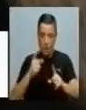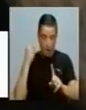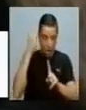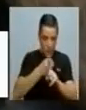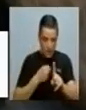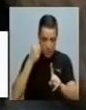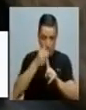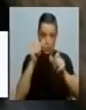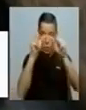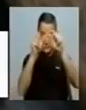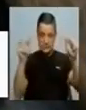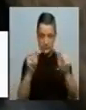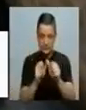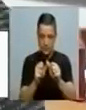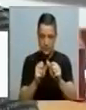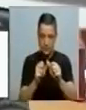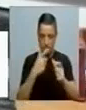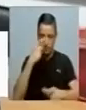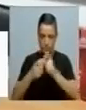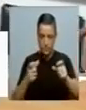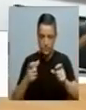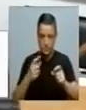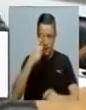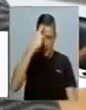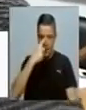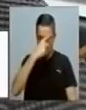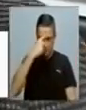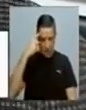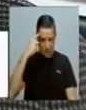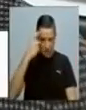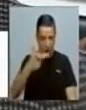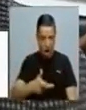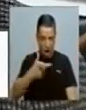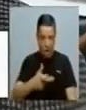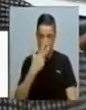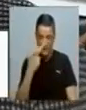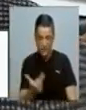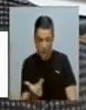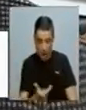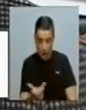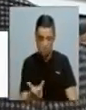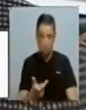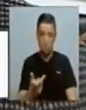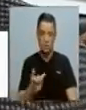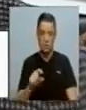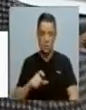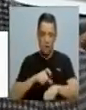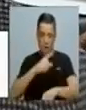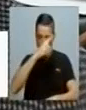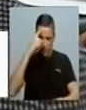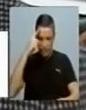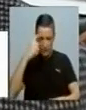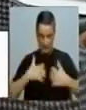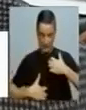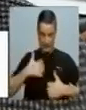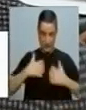ao sistema. São pessoas que passam muito tempo nas enfermarias, são pessoas que são mais vulneráveis a doenças como a ansiedade,